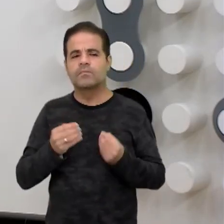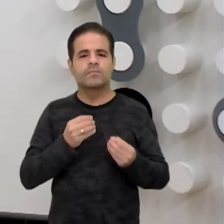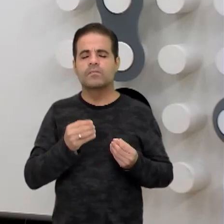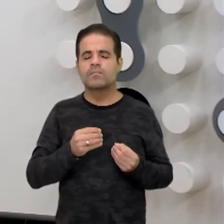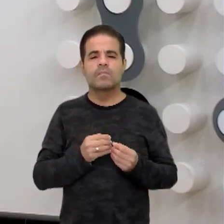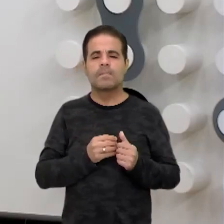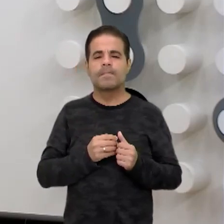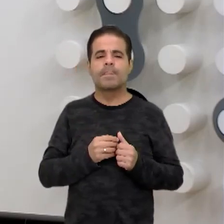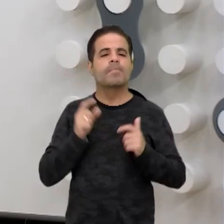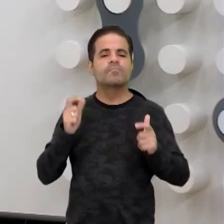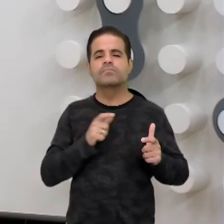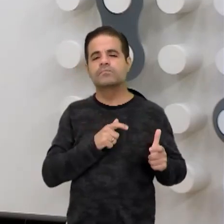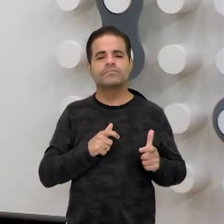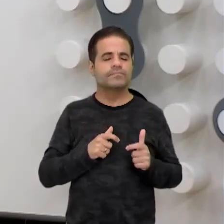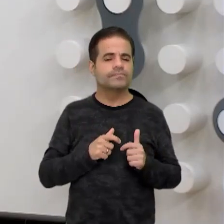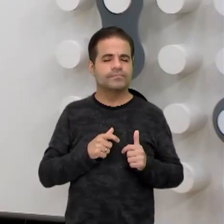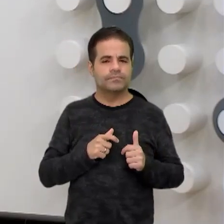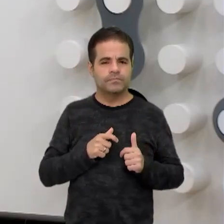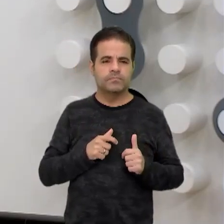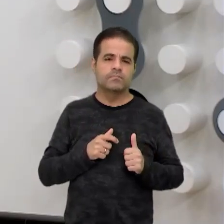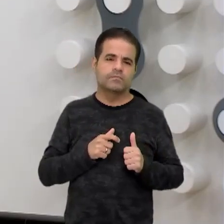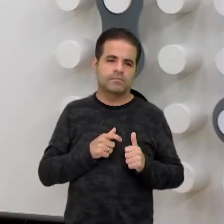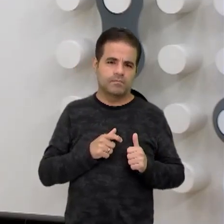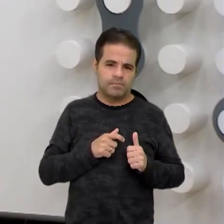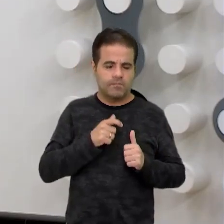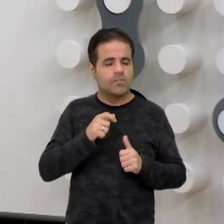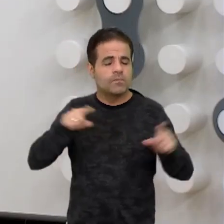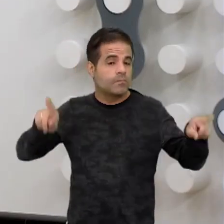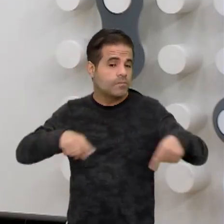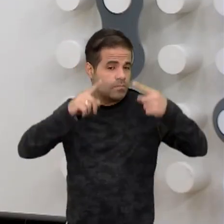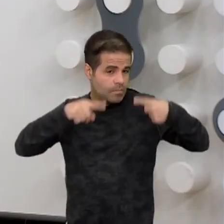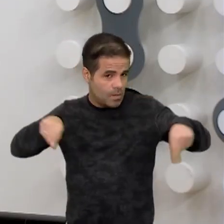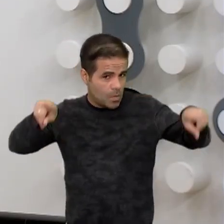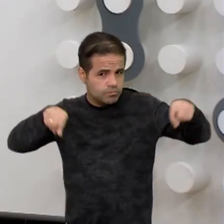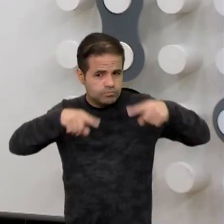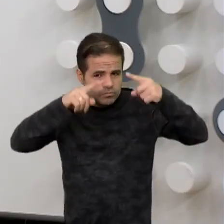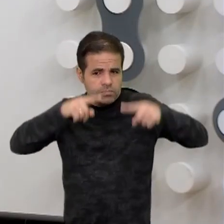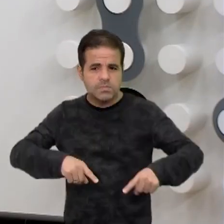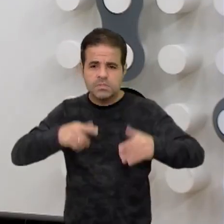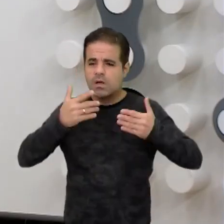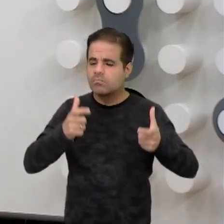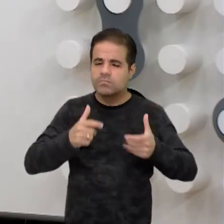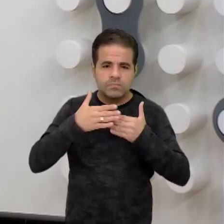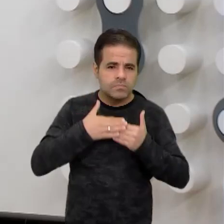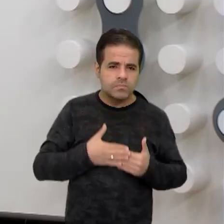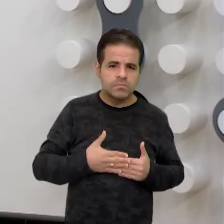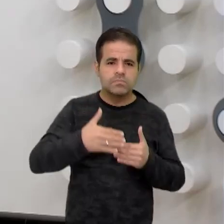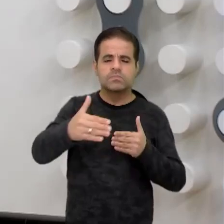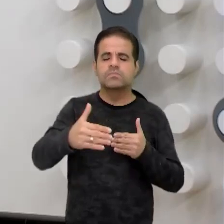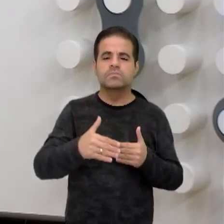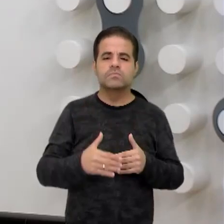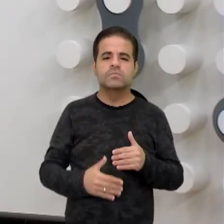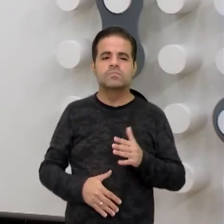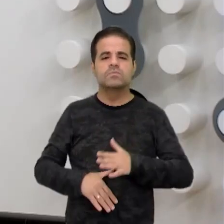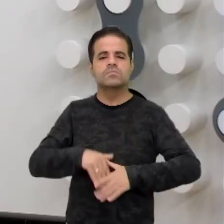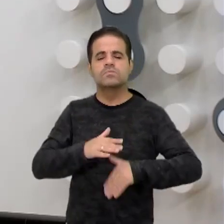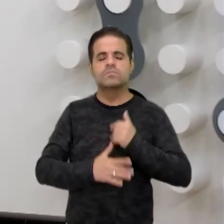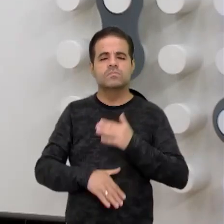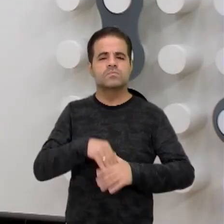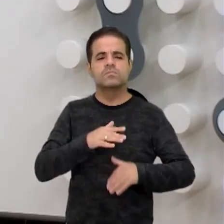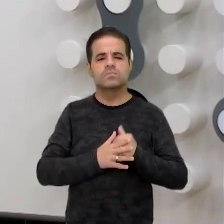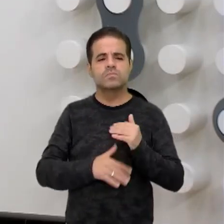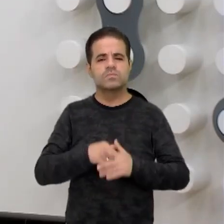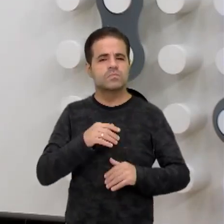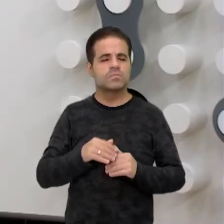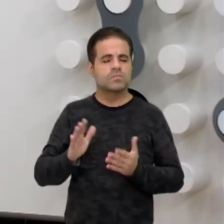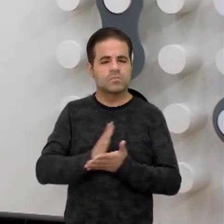exemplo, da onde surge a questão musical a partir da particularidade de alguns